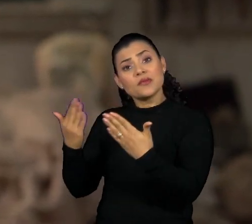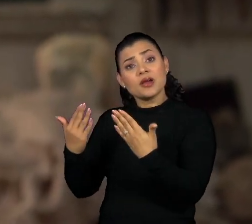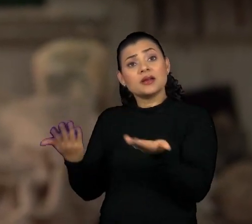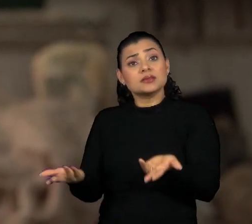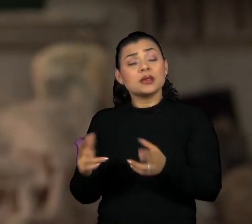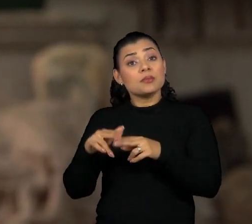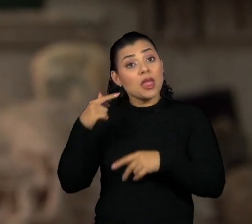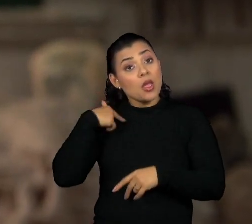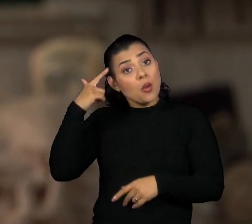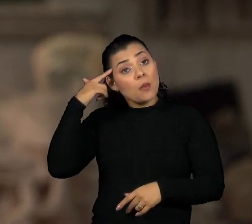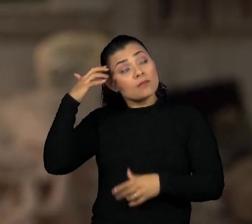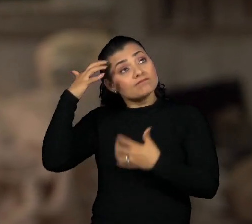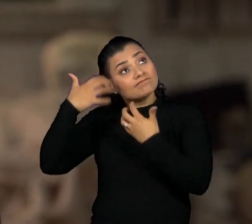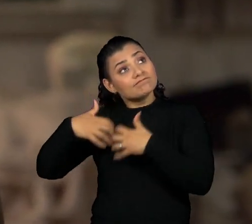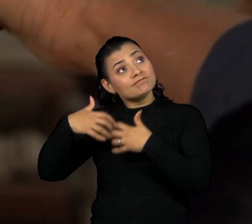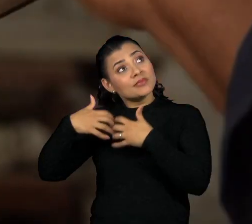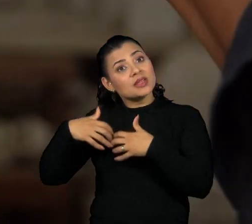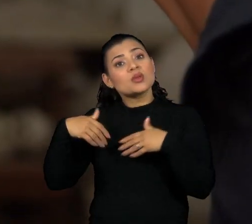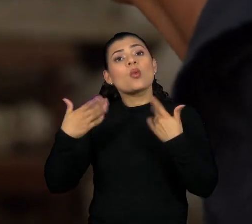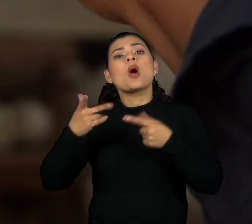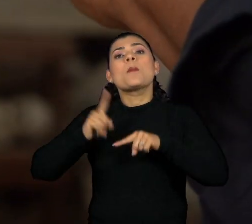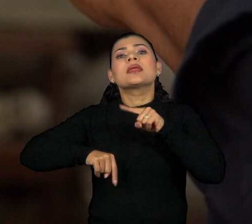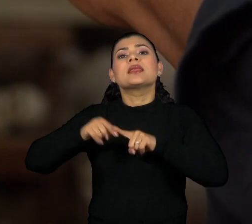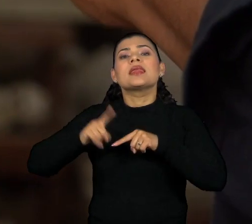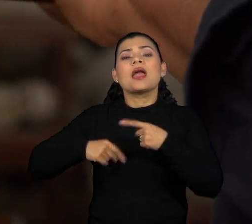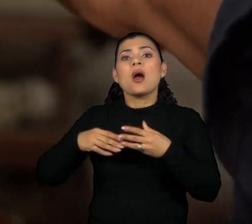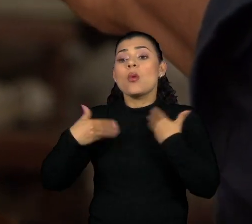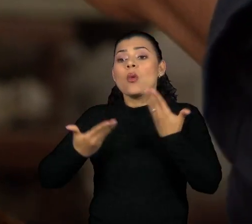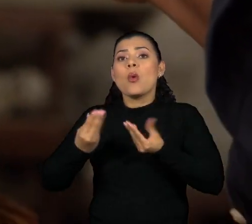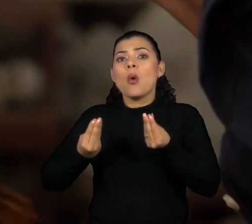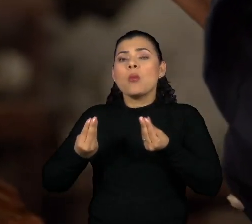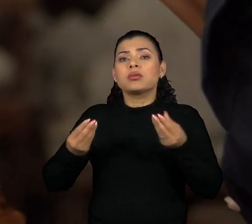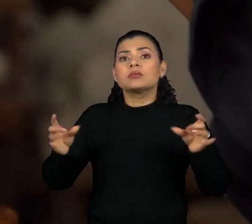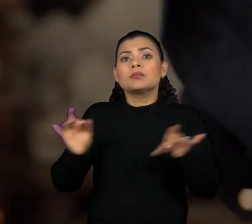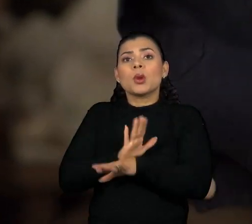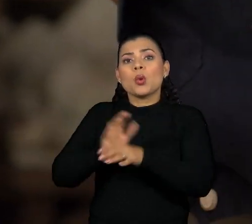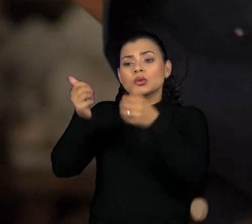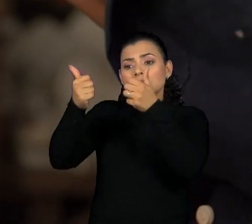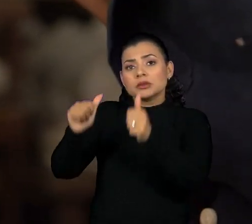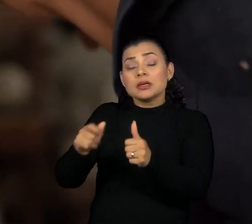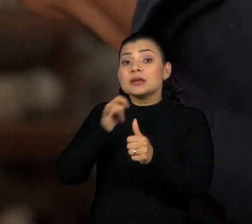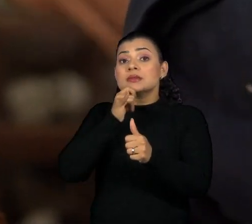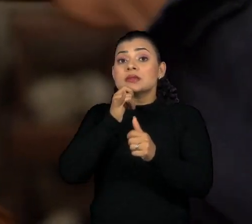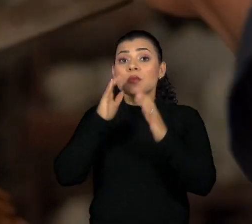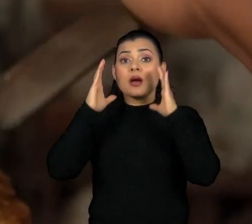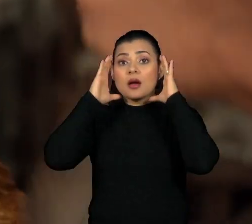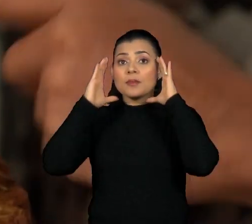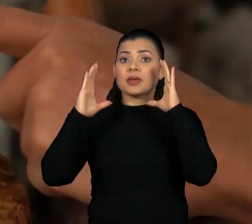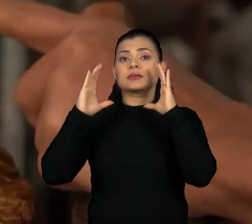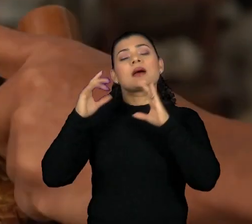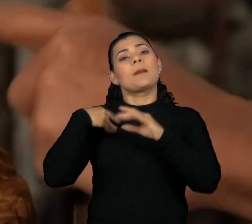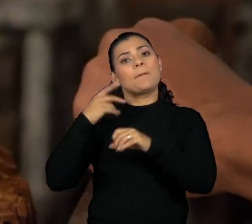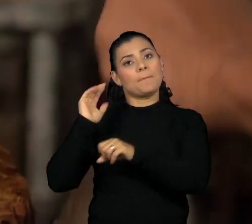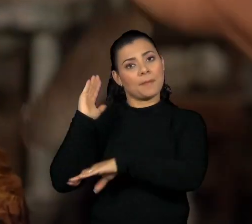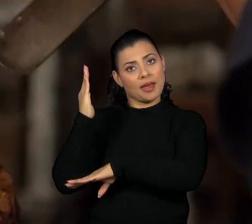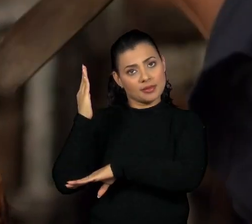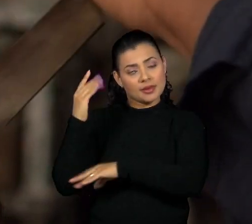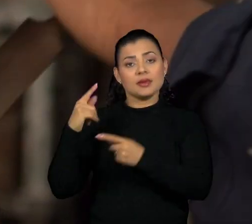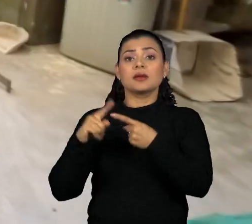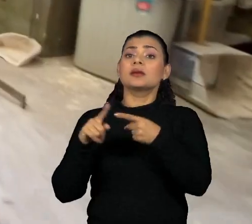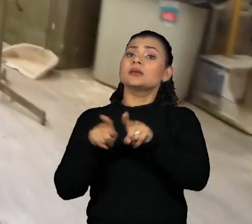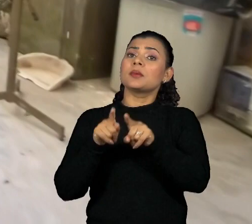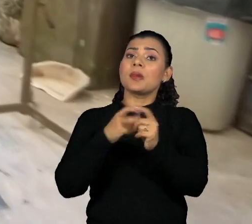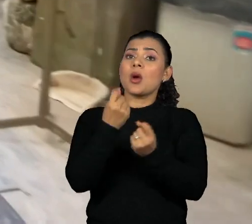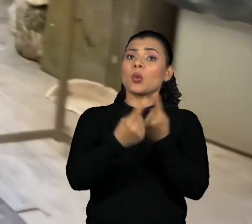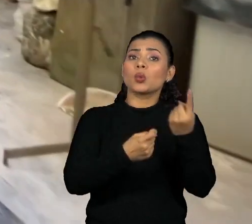eu penso no que material ela vai ficar, finalmente, permanente, né? As cabeças, eu estou trabalhando com madeira agora, com outros materiais,